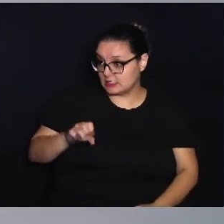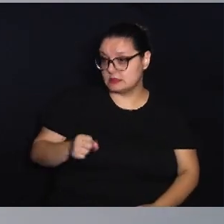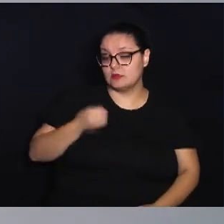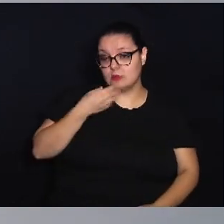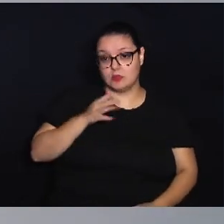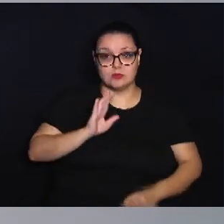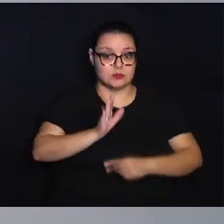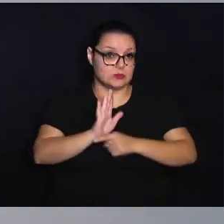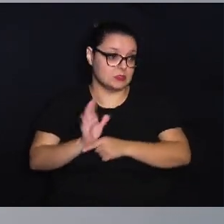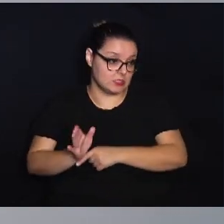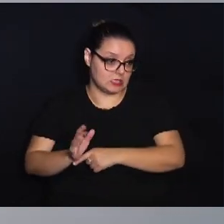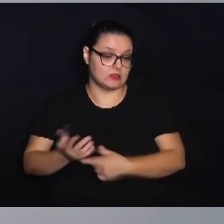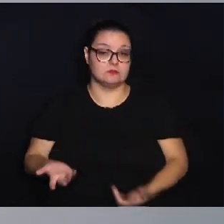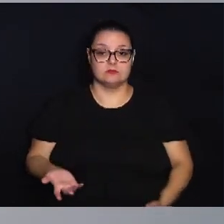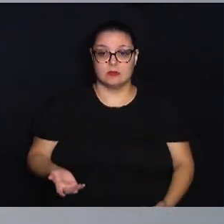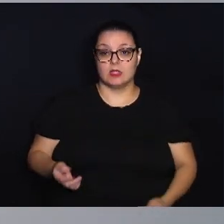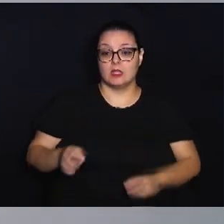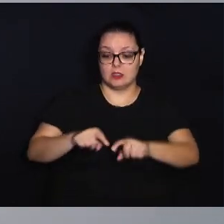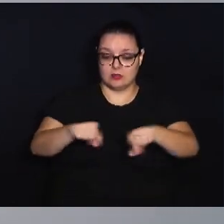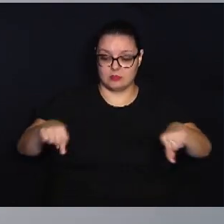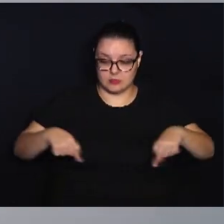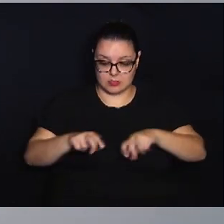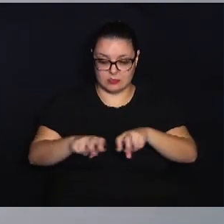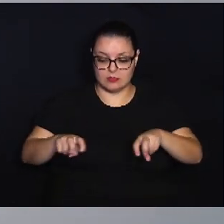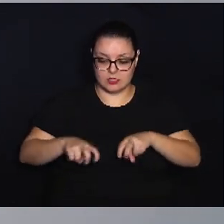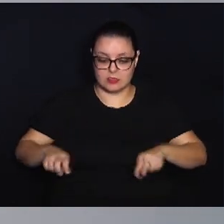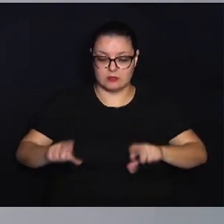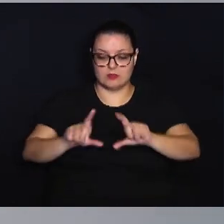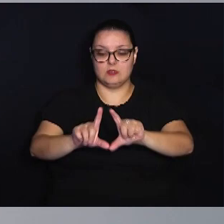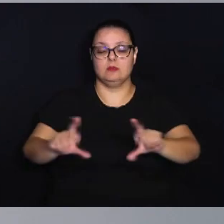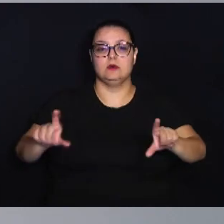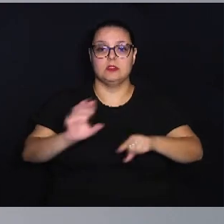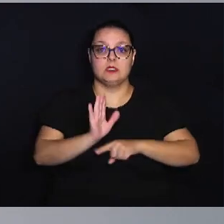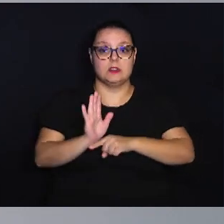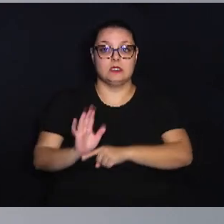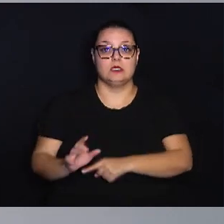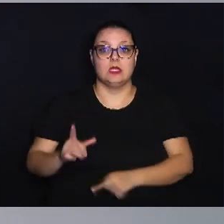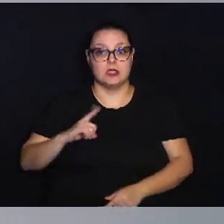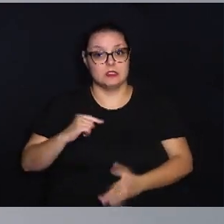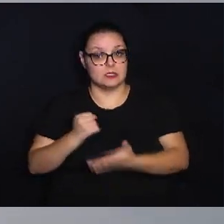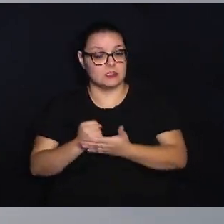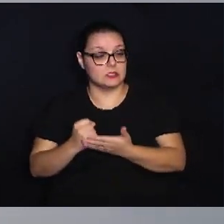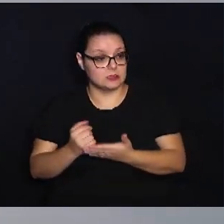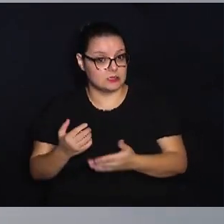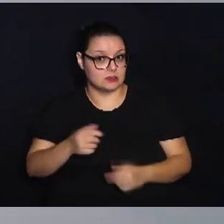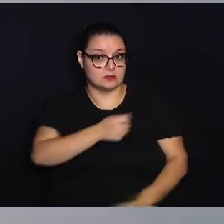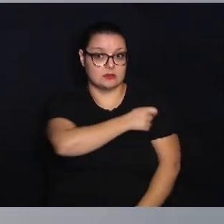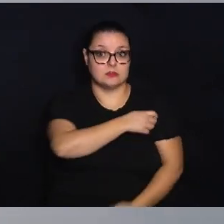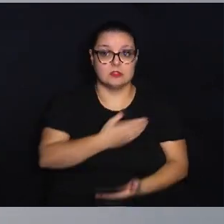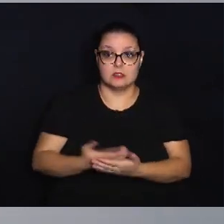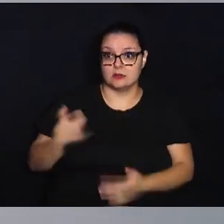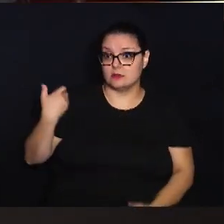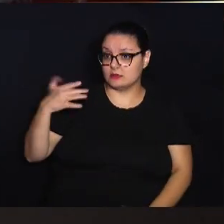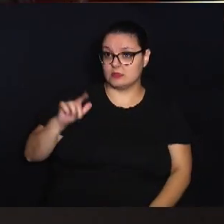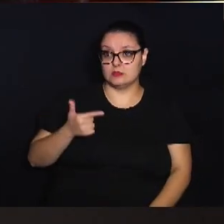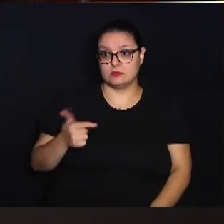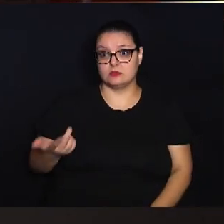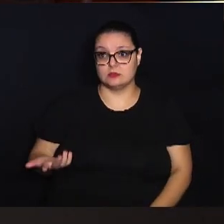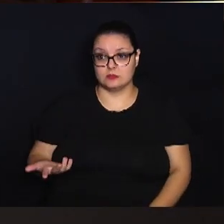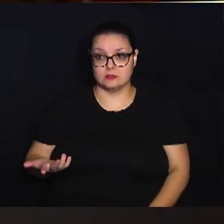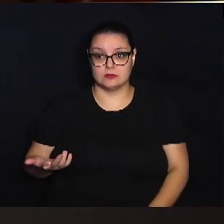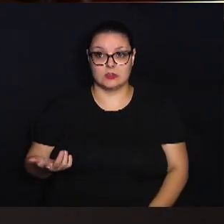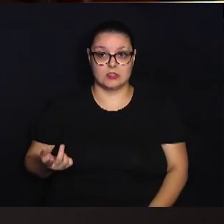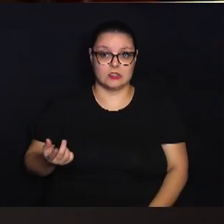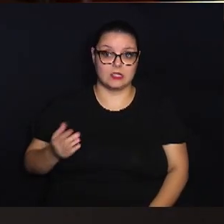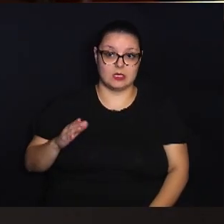séries, bons filmes, né, cinemas, né, e daí cinema tem a questão, por exemplo, da carteirinha do estudante, né, a pessoa é adulta, não tem carteirinha de estudante, você